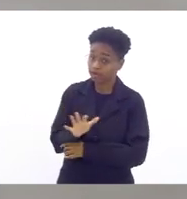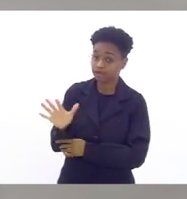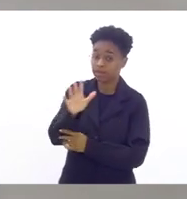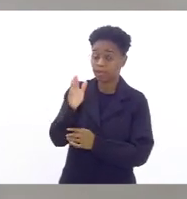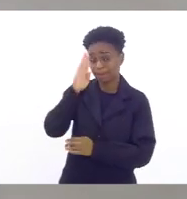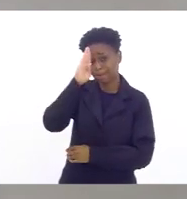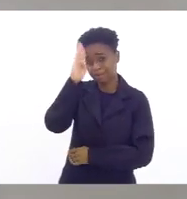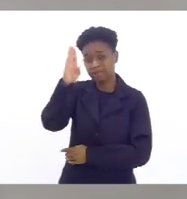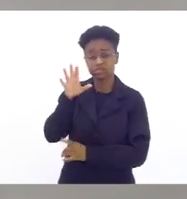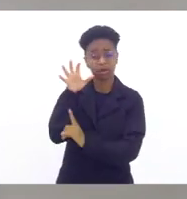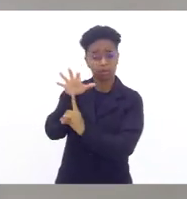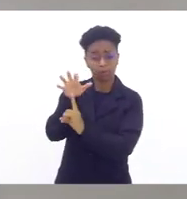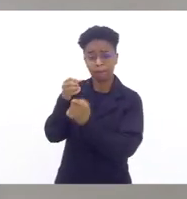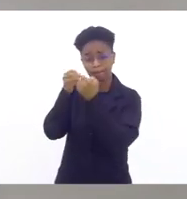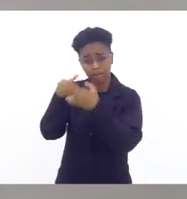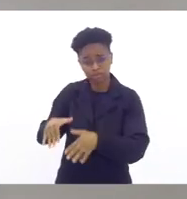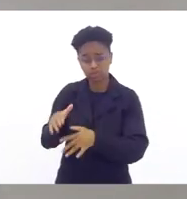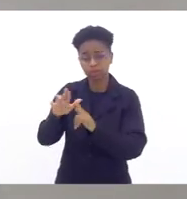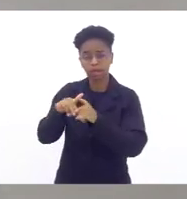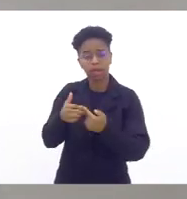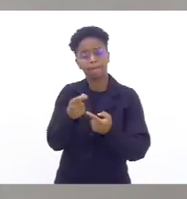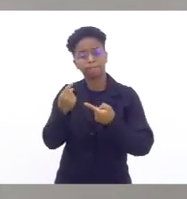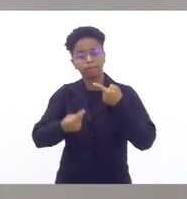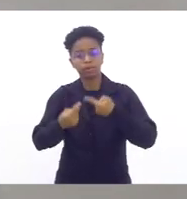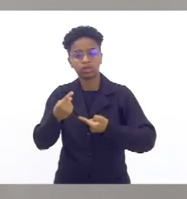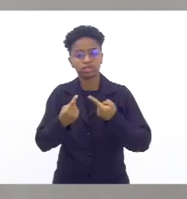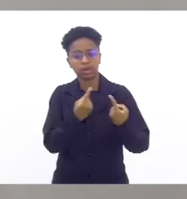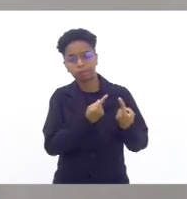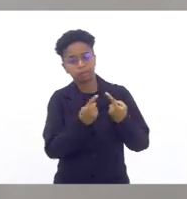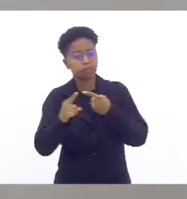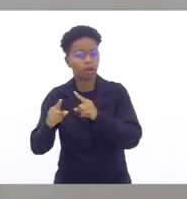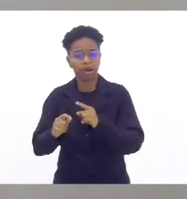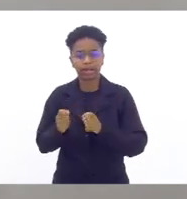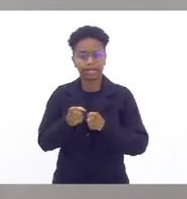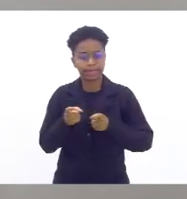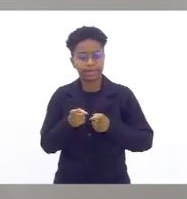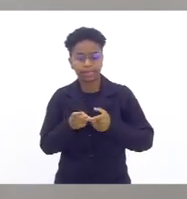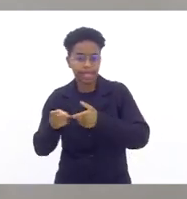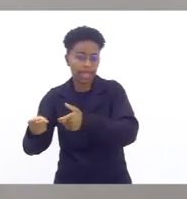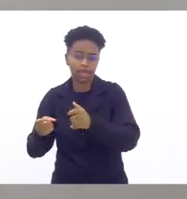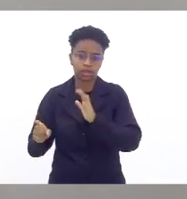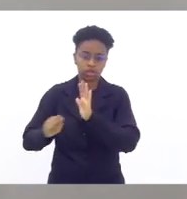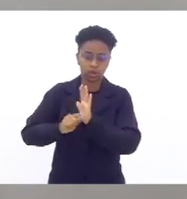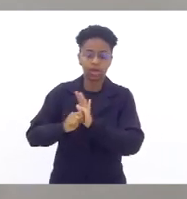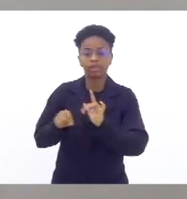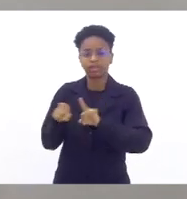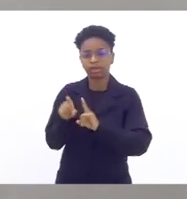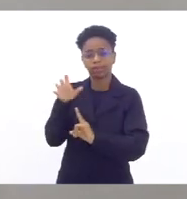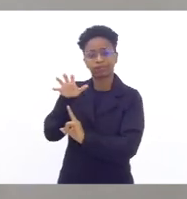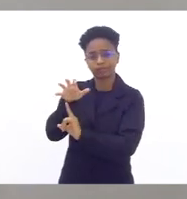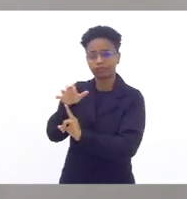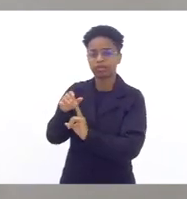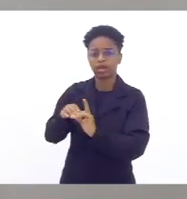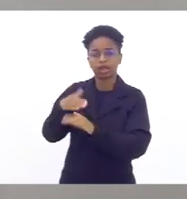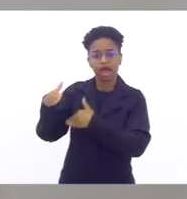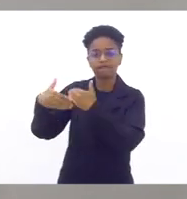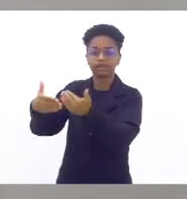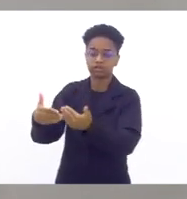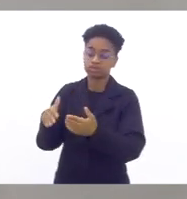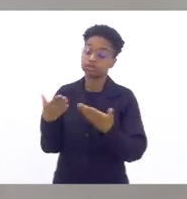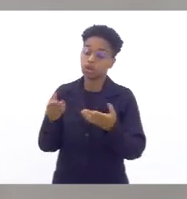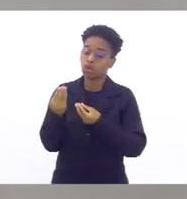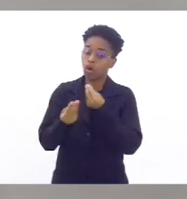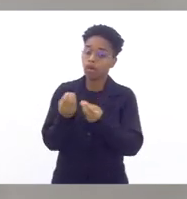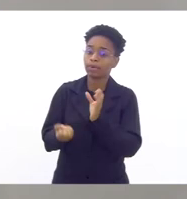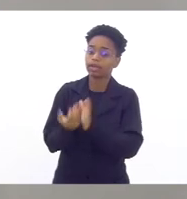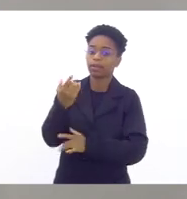impactadas sobre a política de guerras drogas também sejam as principais impactadas sobre os avanços sobre essa mesma pauta Então como que